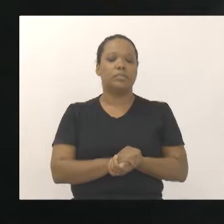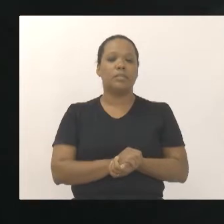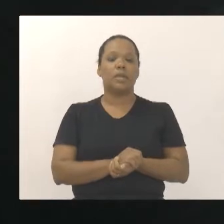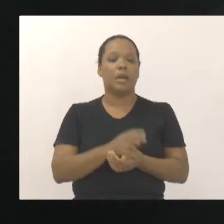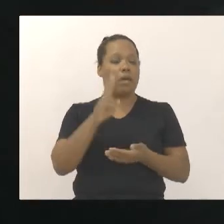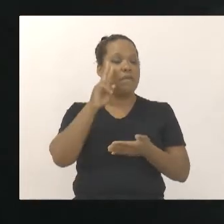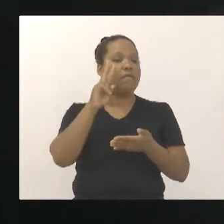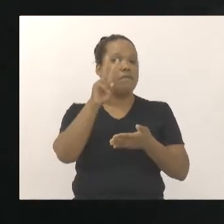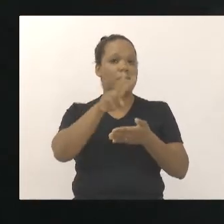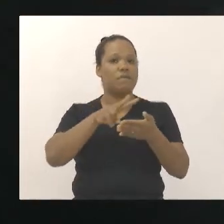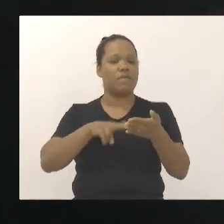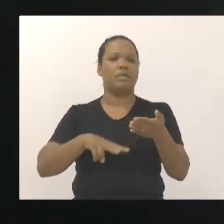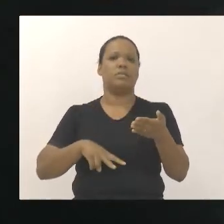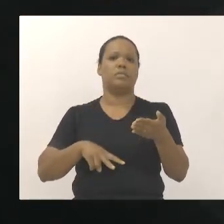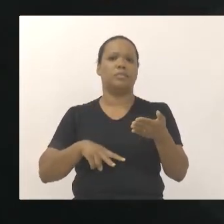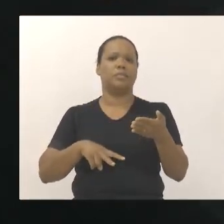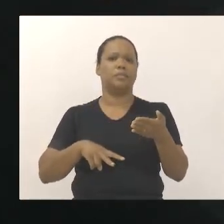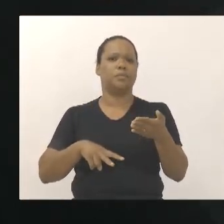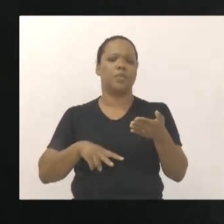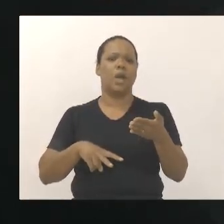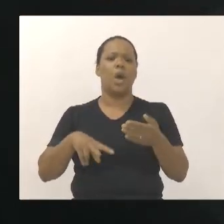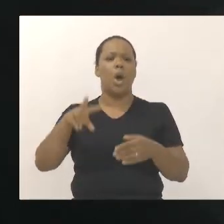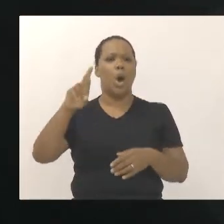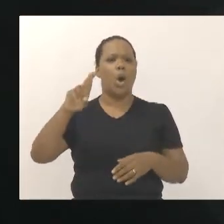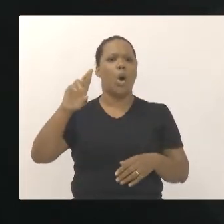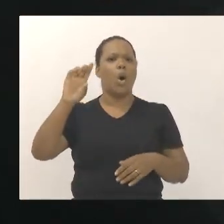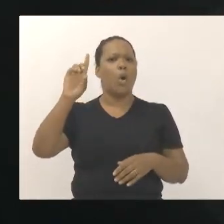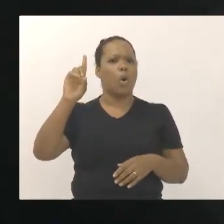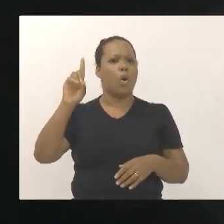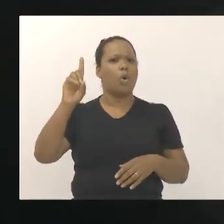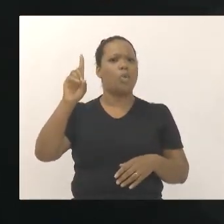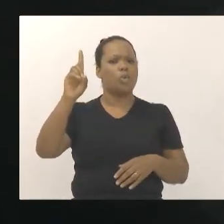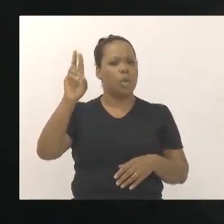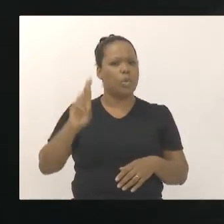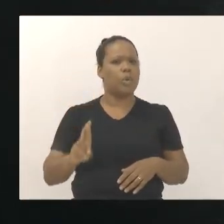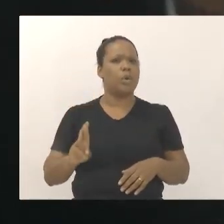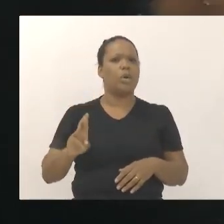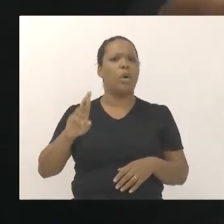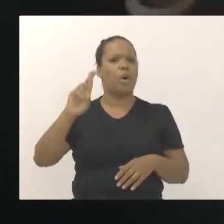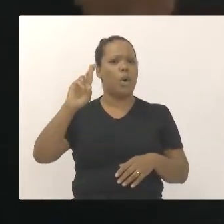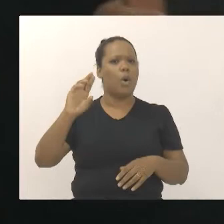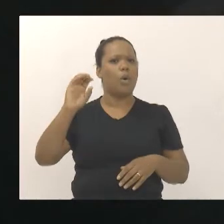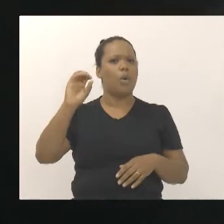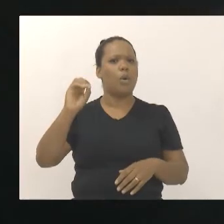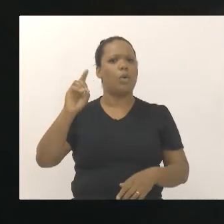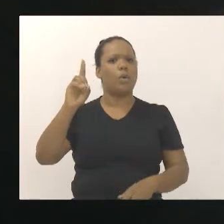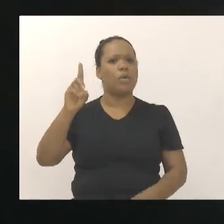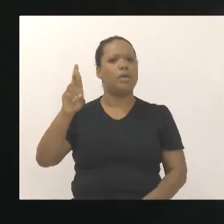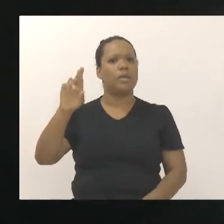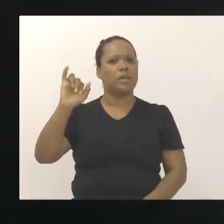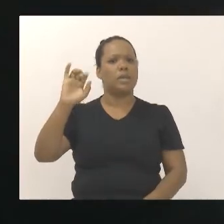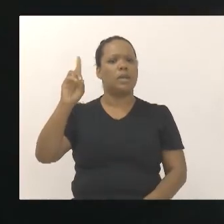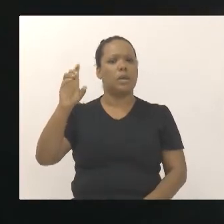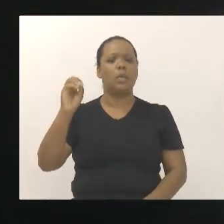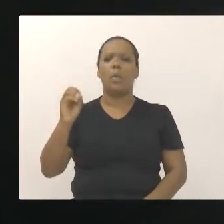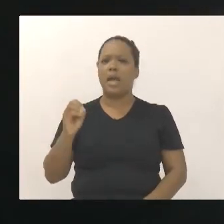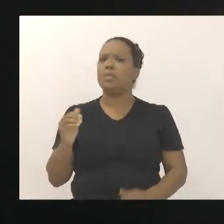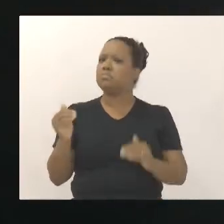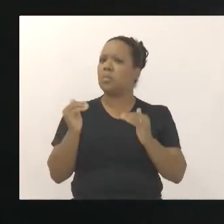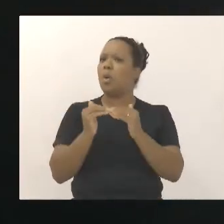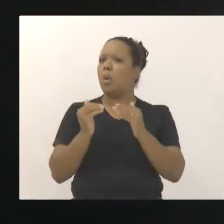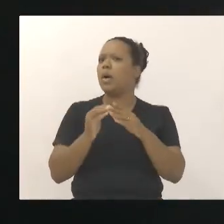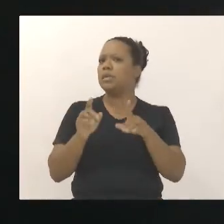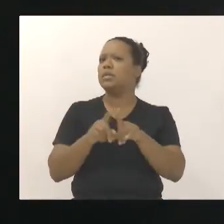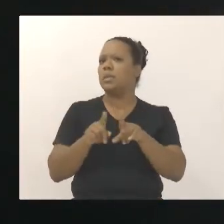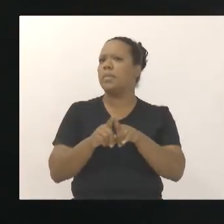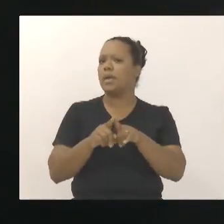Rodrigo, e ele não é contrário. Pelo que ele me disse ali, ele é favorável, né, às doulas, porque já é uma realidade, e é uma realidade que